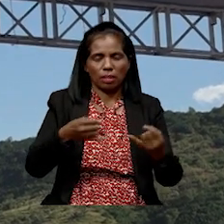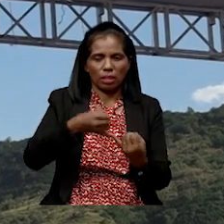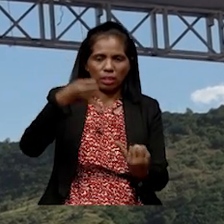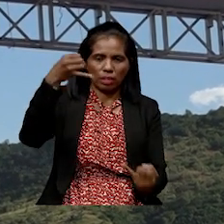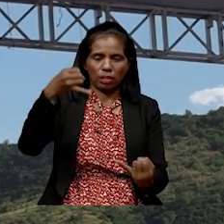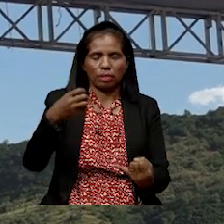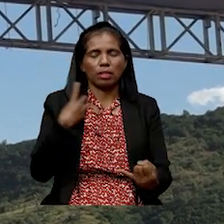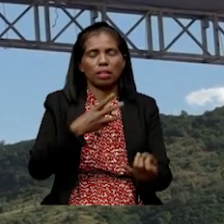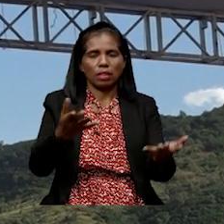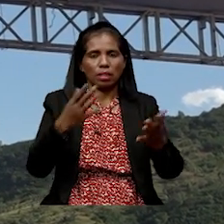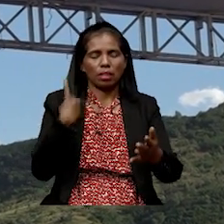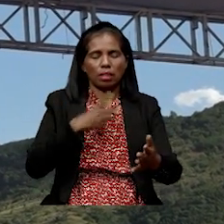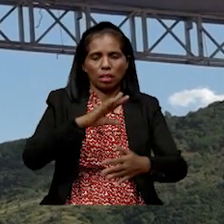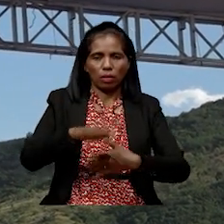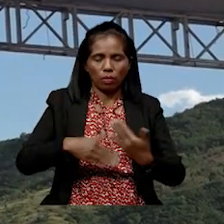wansira bot mai,